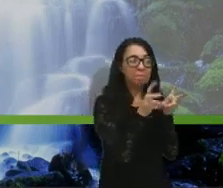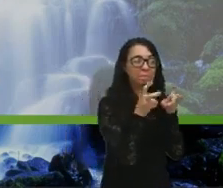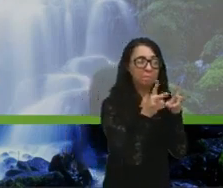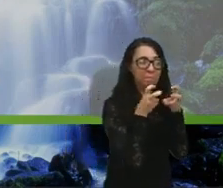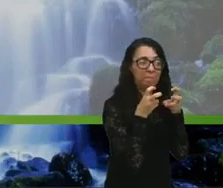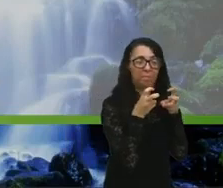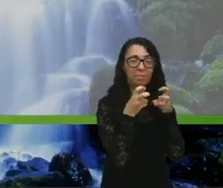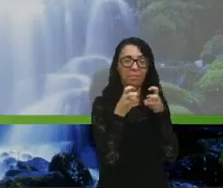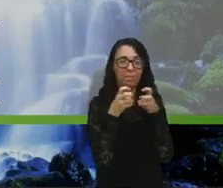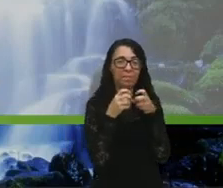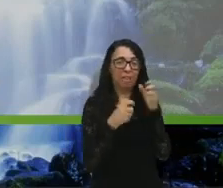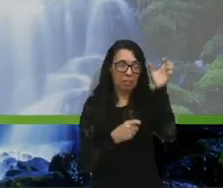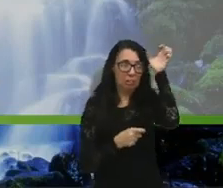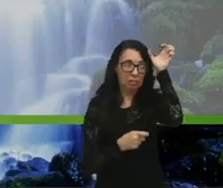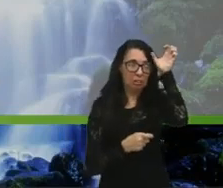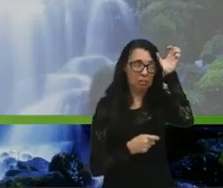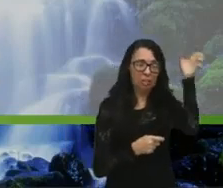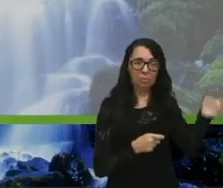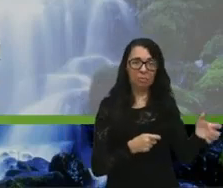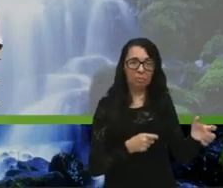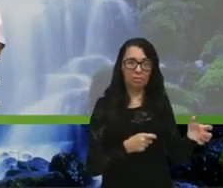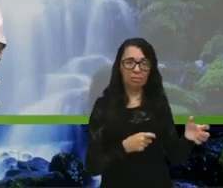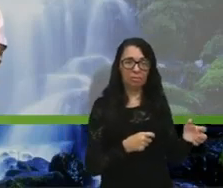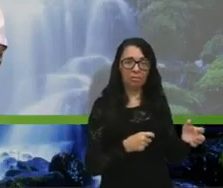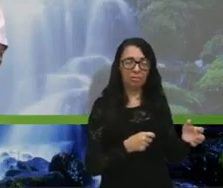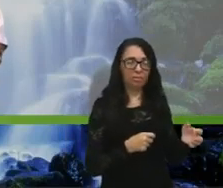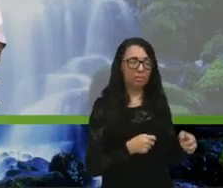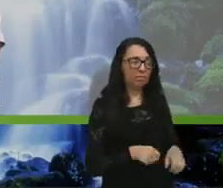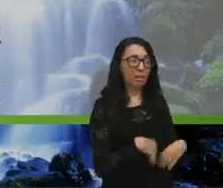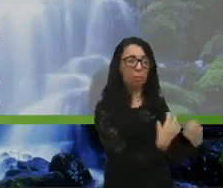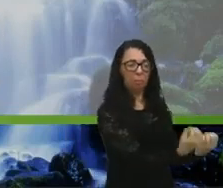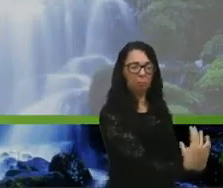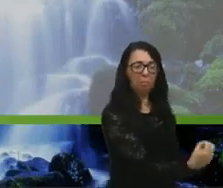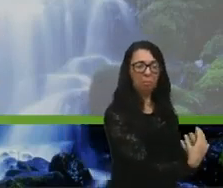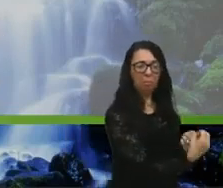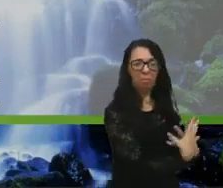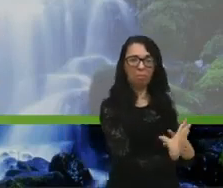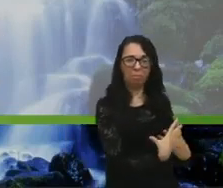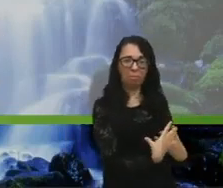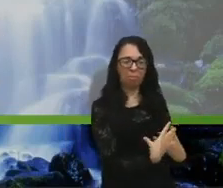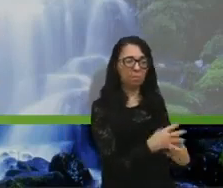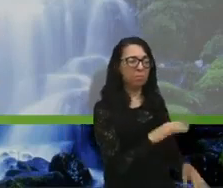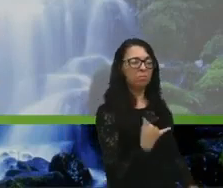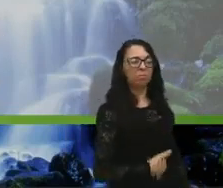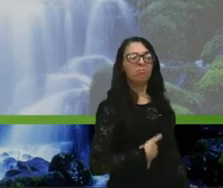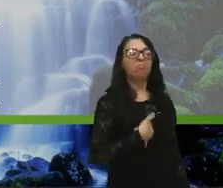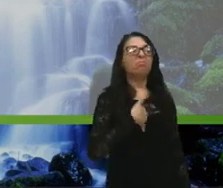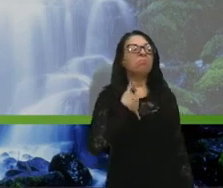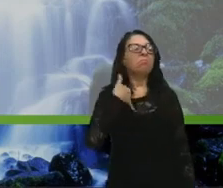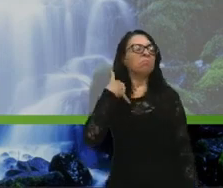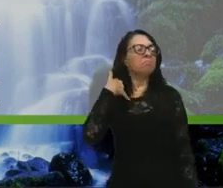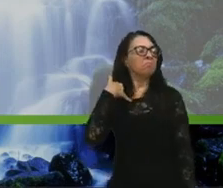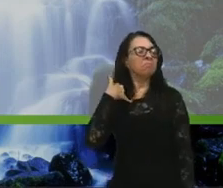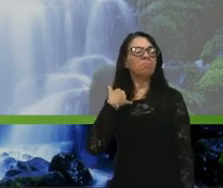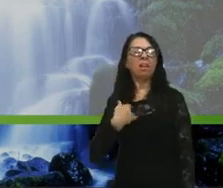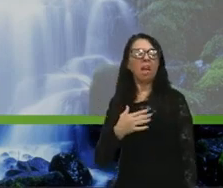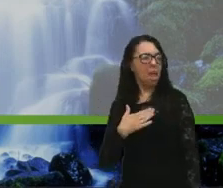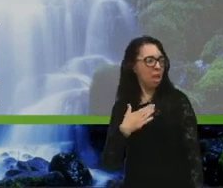motivações que são voltadas para o nosso ego, nos tornamos em pessoas